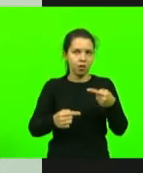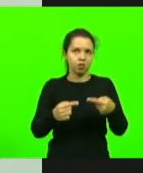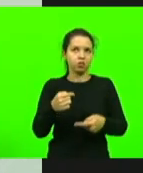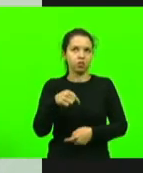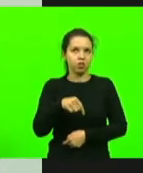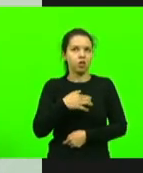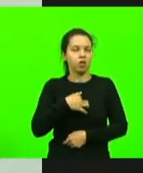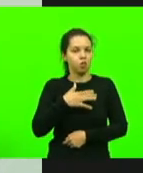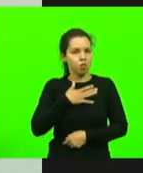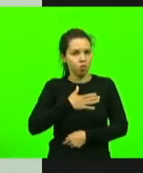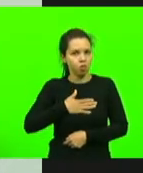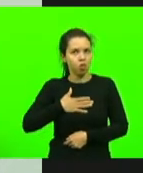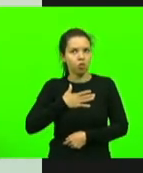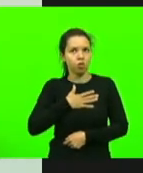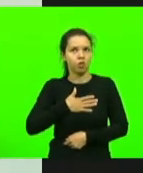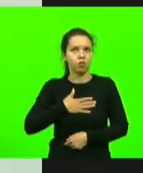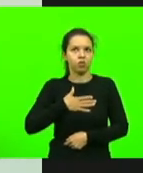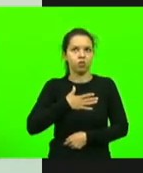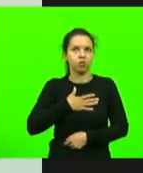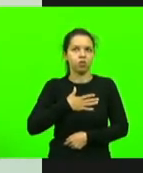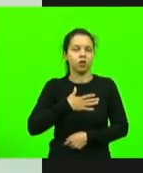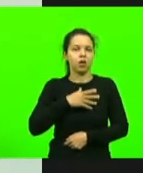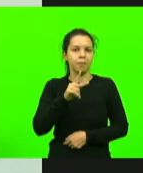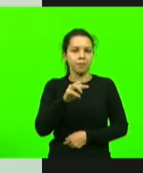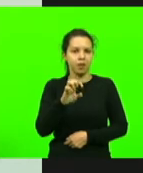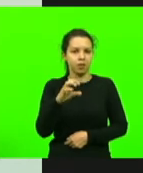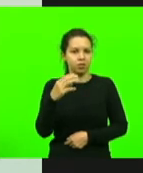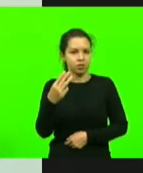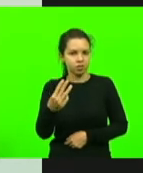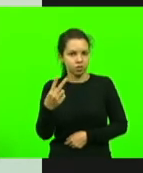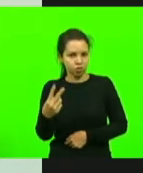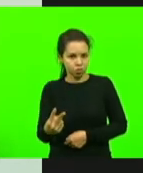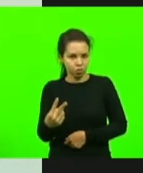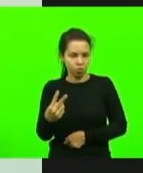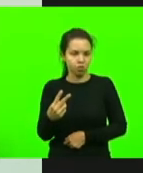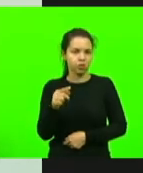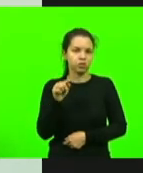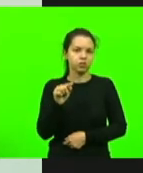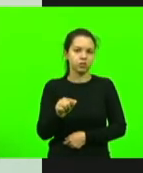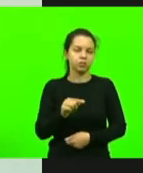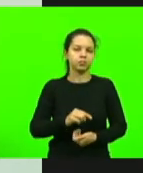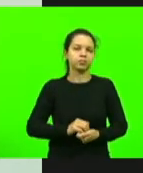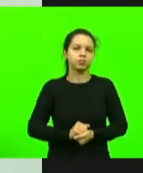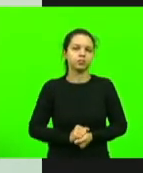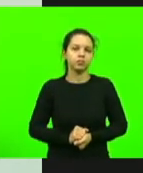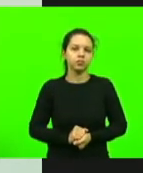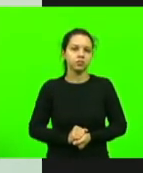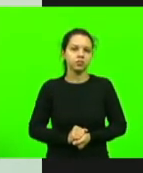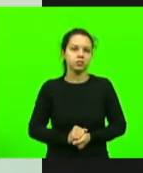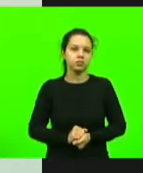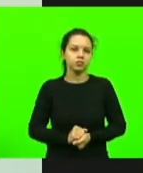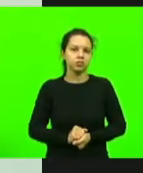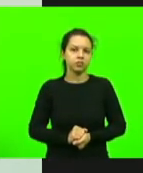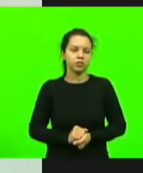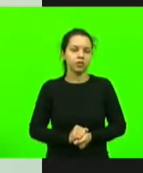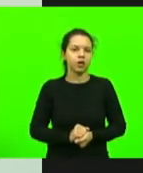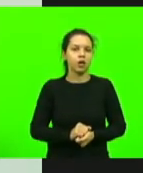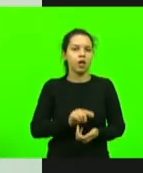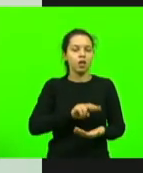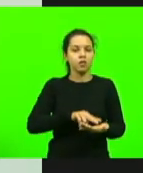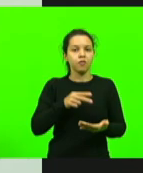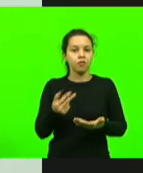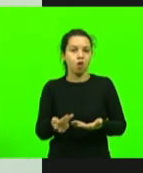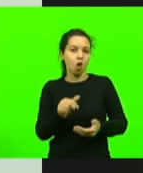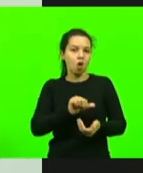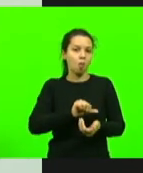e até 32 ela não só é transforma A